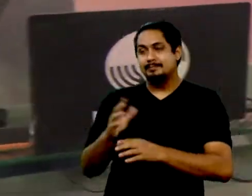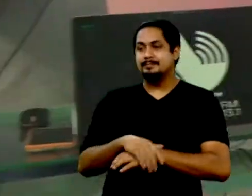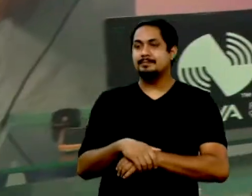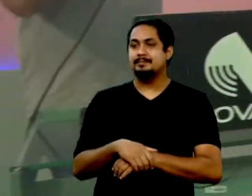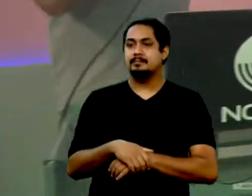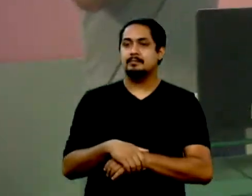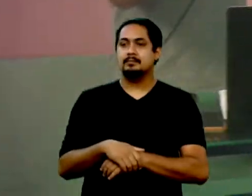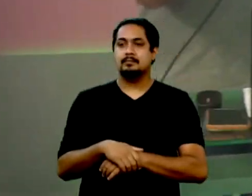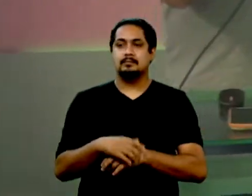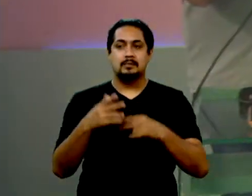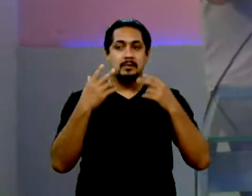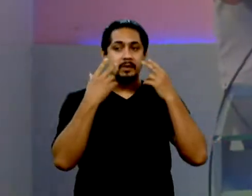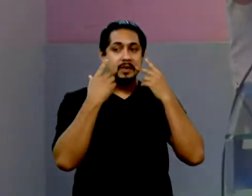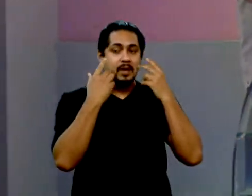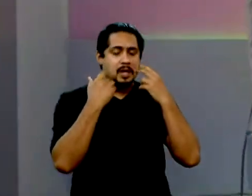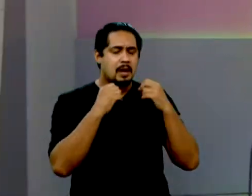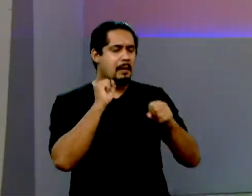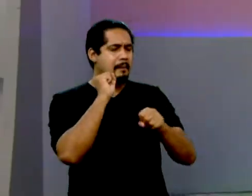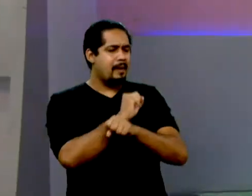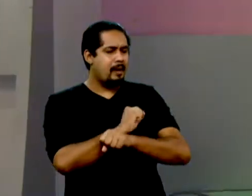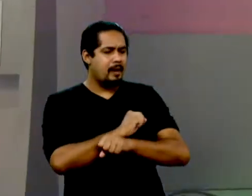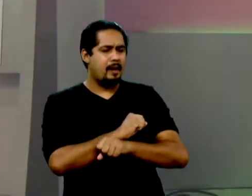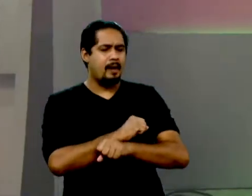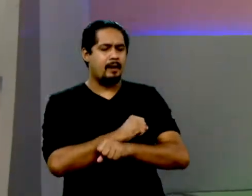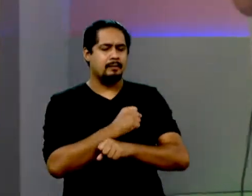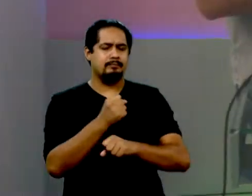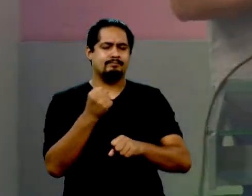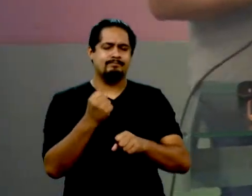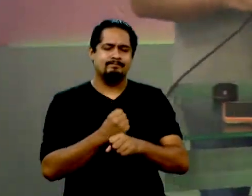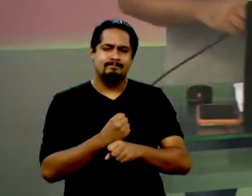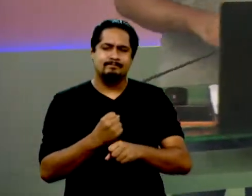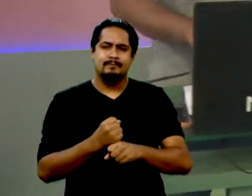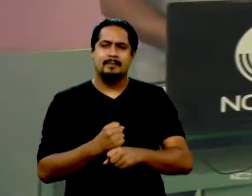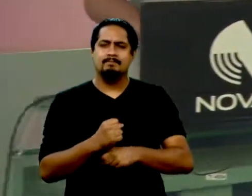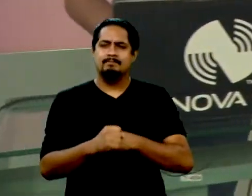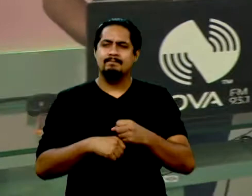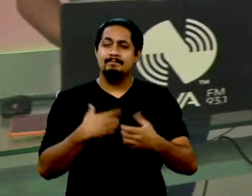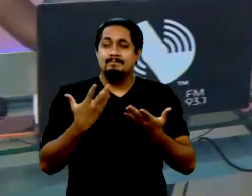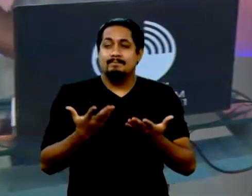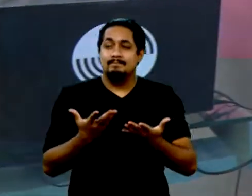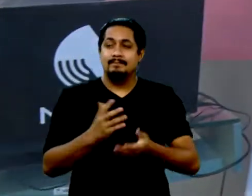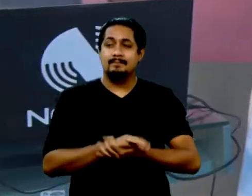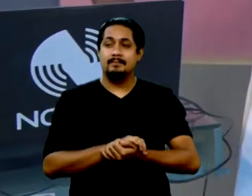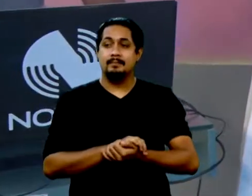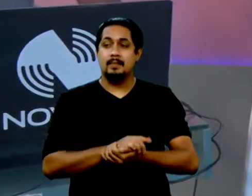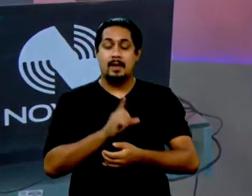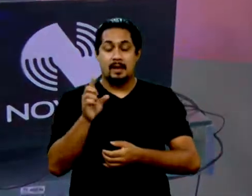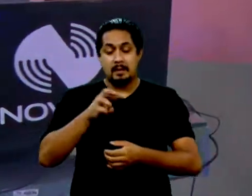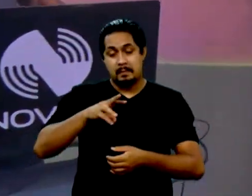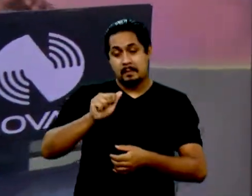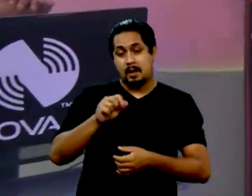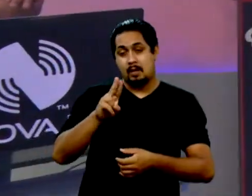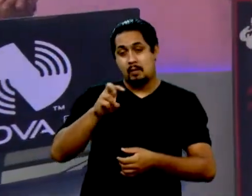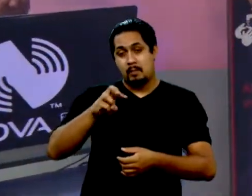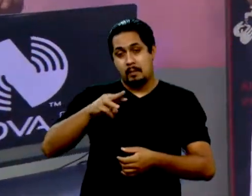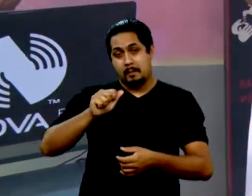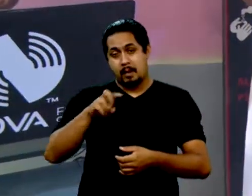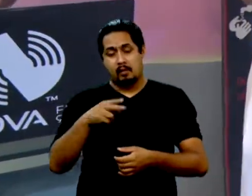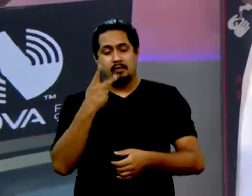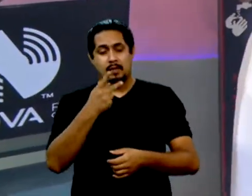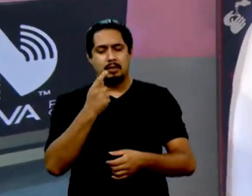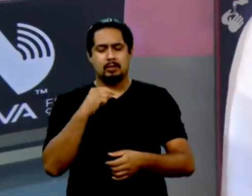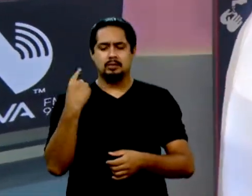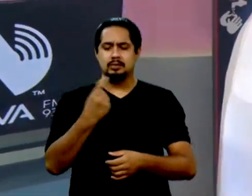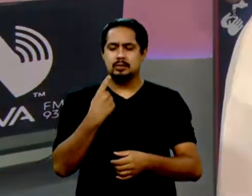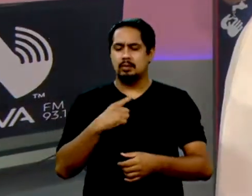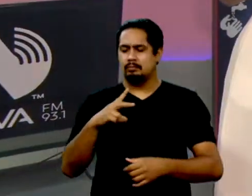Os artistas ali que ficaram parados sem poder, né? É porque, assim, foi como o Malmal falou, a gente, particularmente,